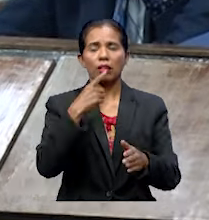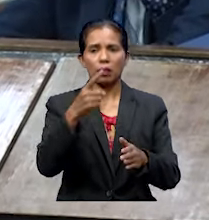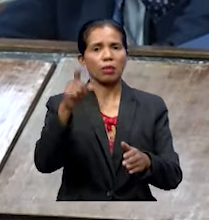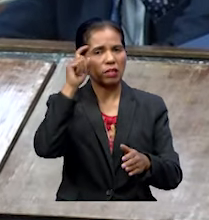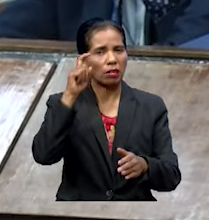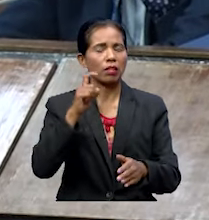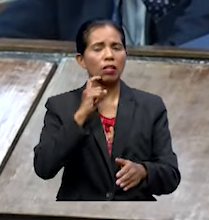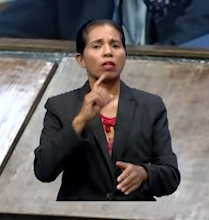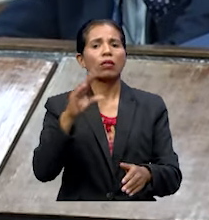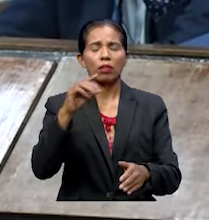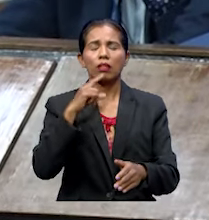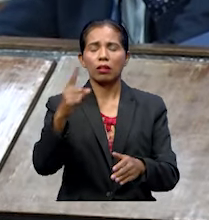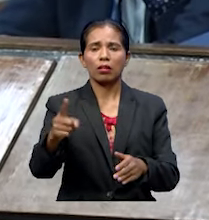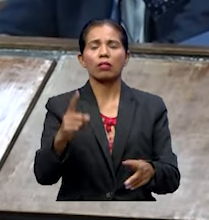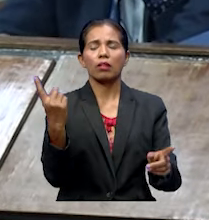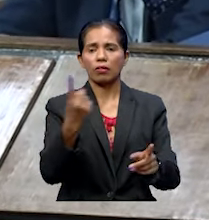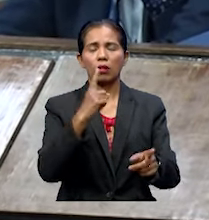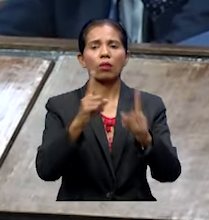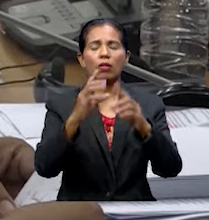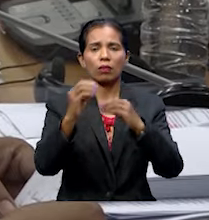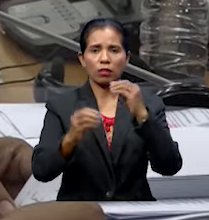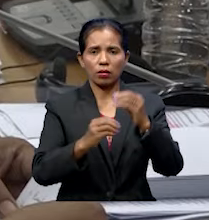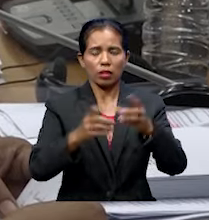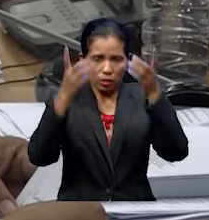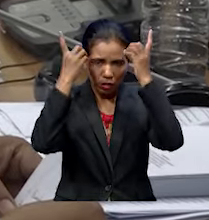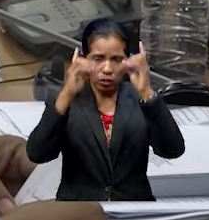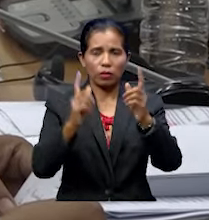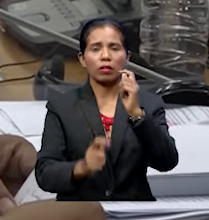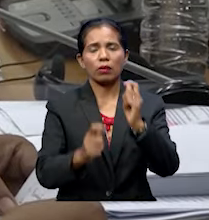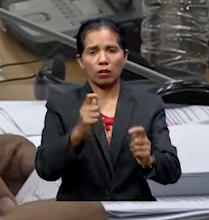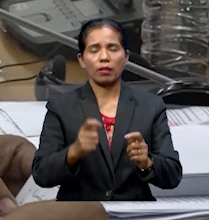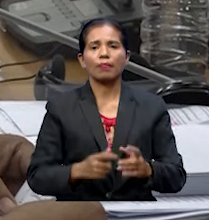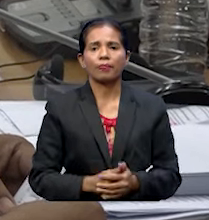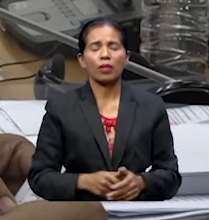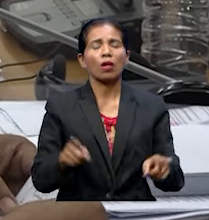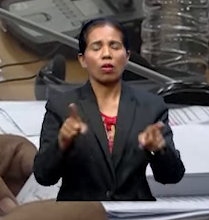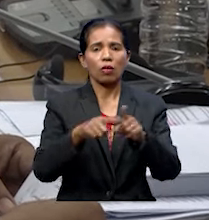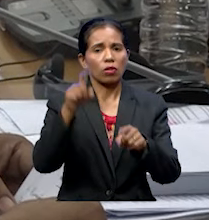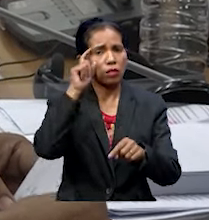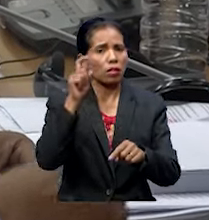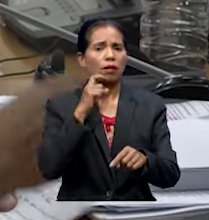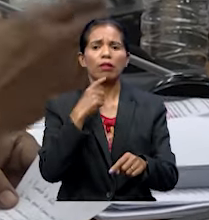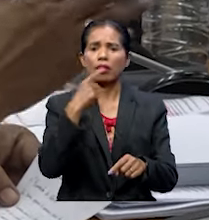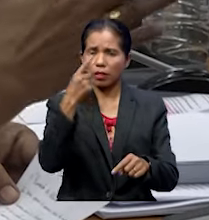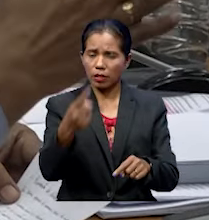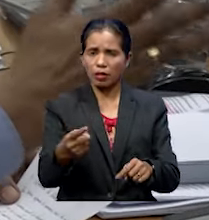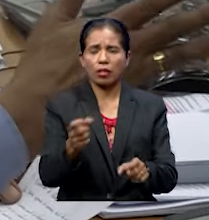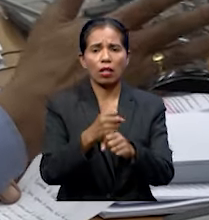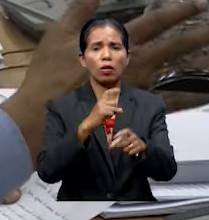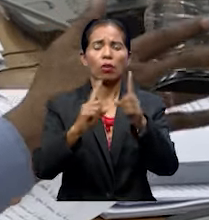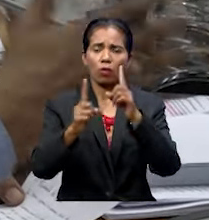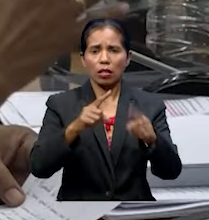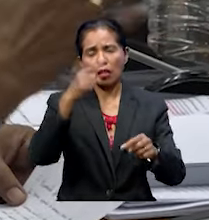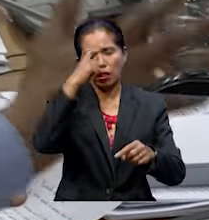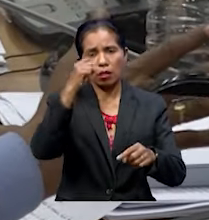Guzmão, nebe sempre halo intervenção ba decisão tribunal nian durante nem. Rolian Maca Sanana Hatan, nia parte halo intervenção,